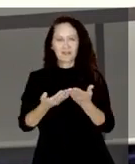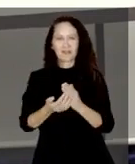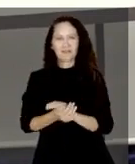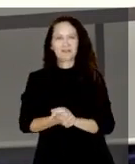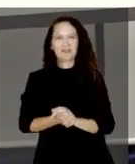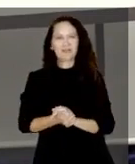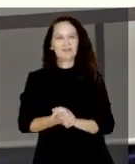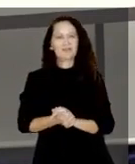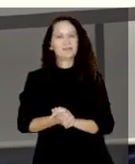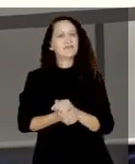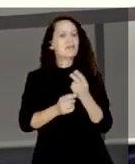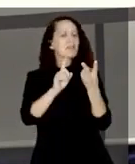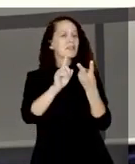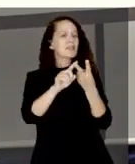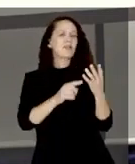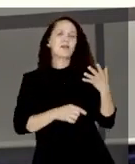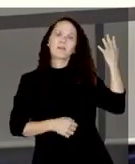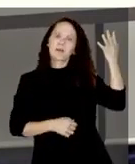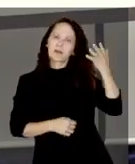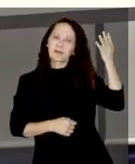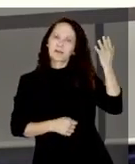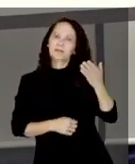companheiro que está perdendo os cabelos lá.